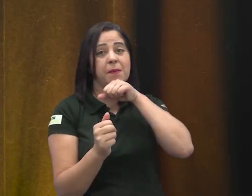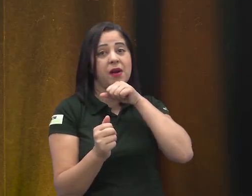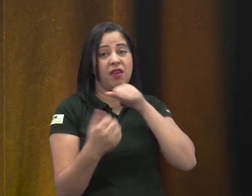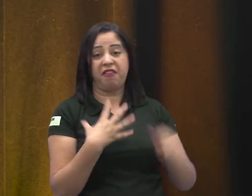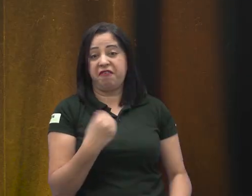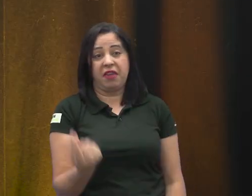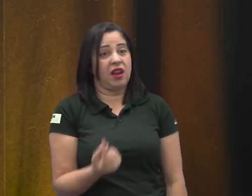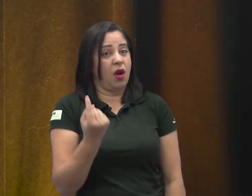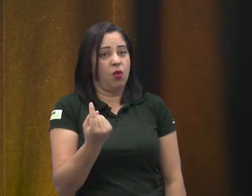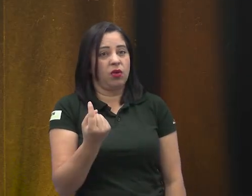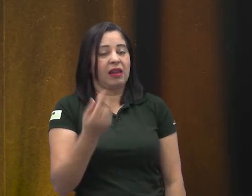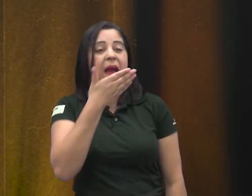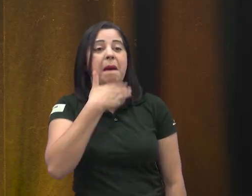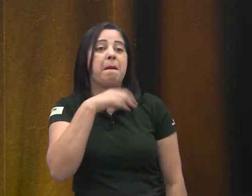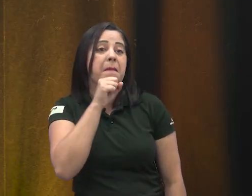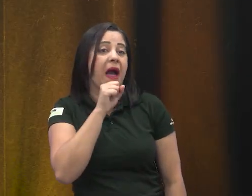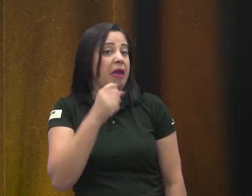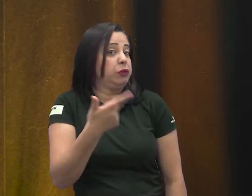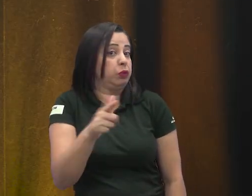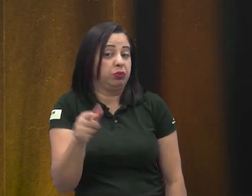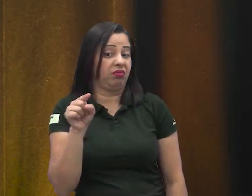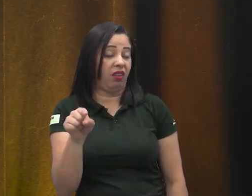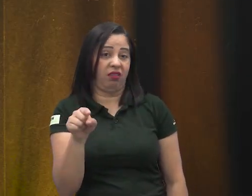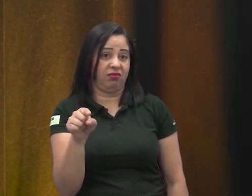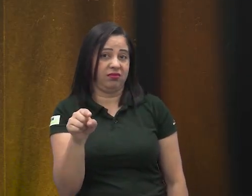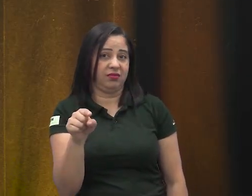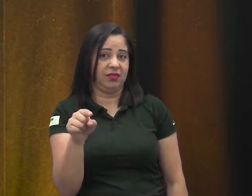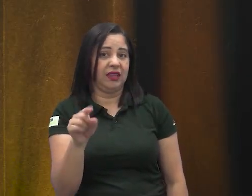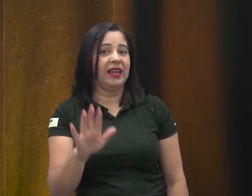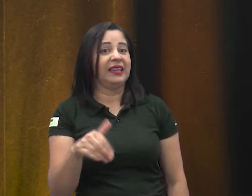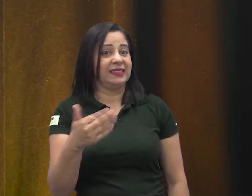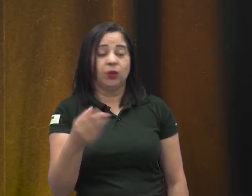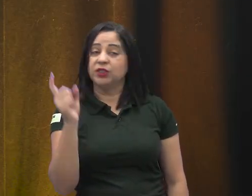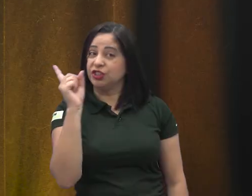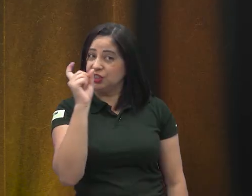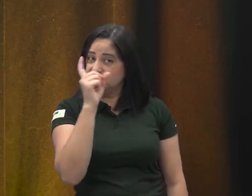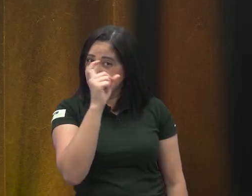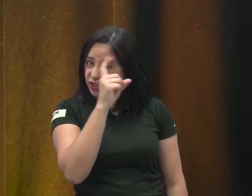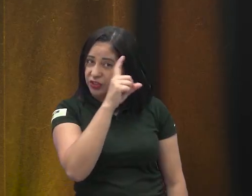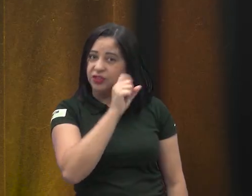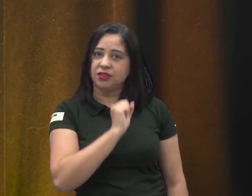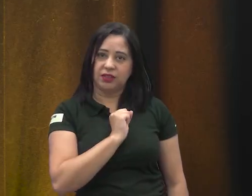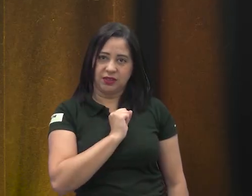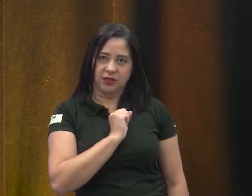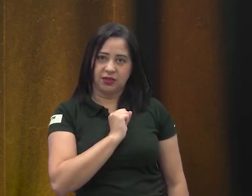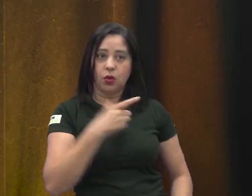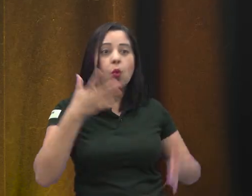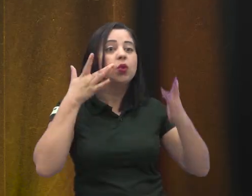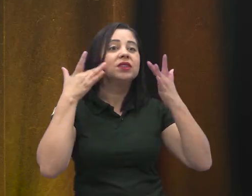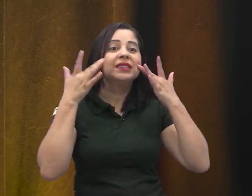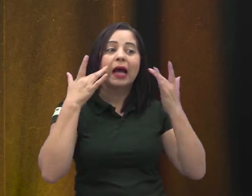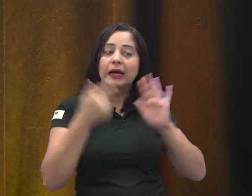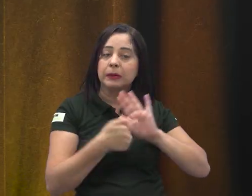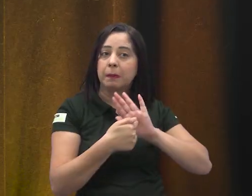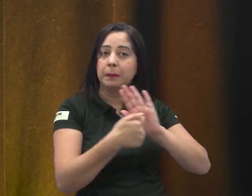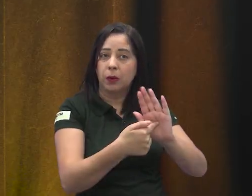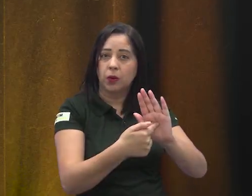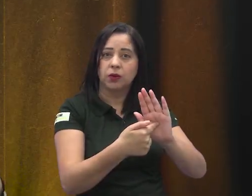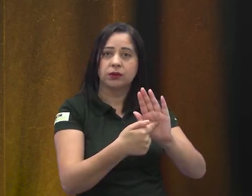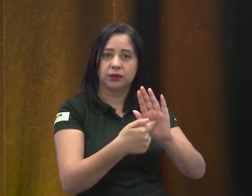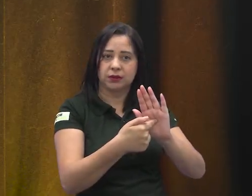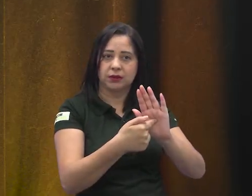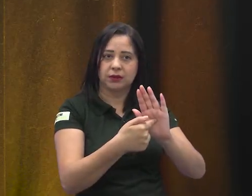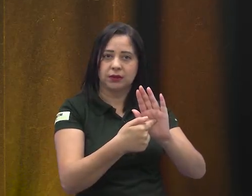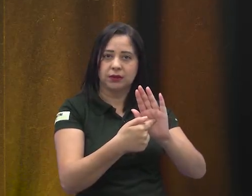filha única, não tem mais pai, é só ela. Então, é muito difícil. E a peça mostra muito isso,